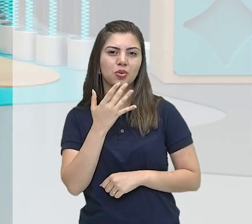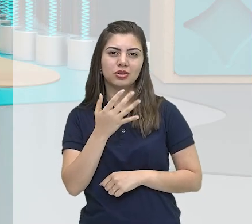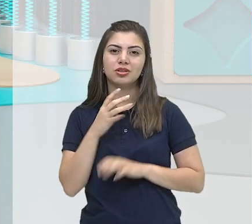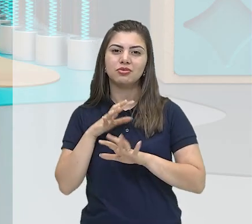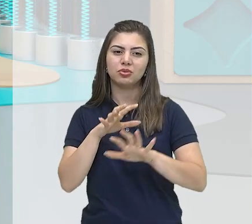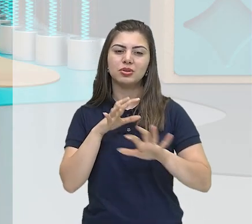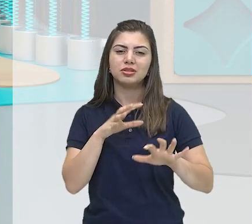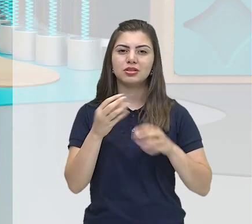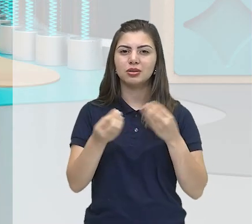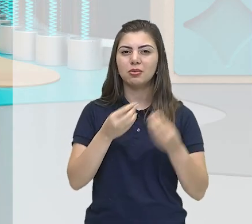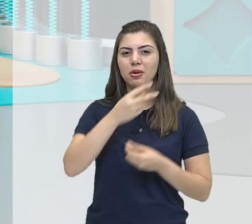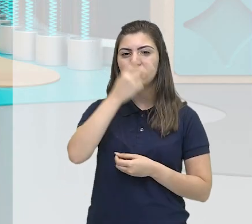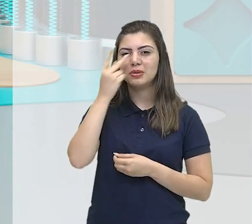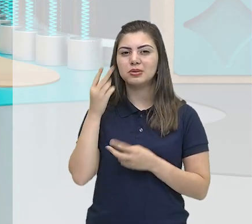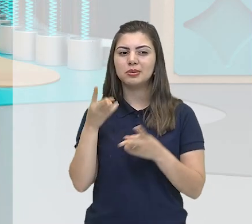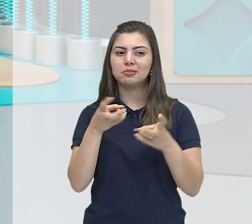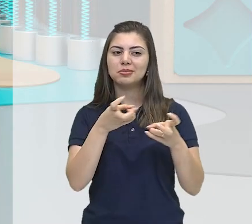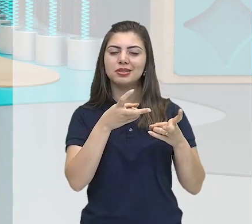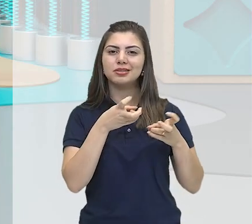com ela.